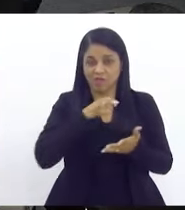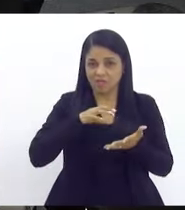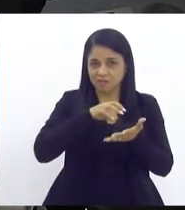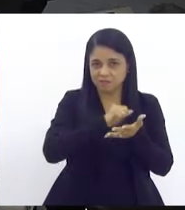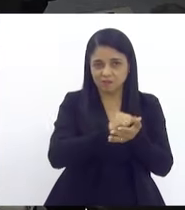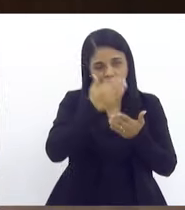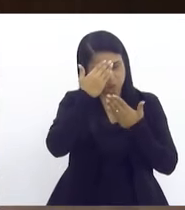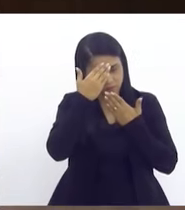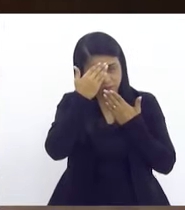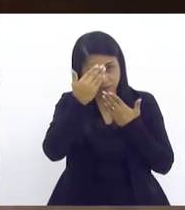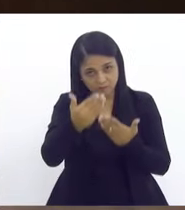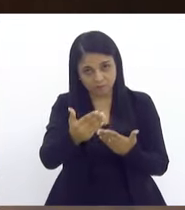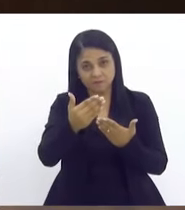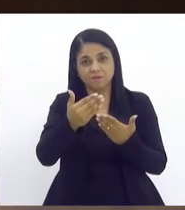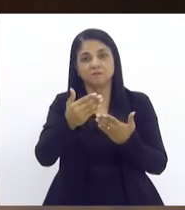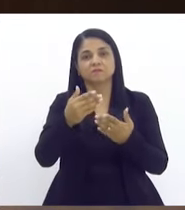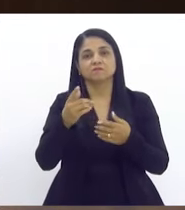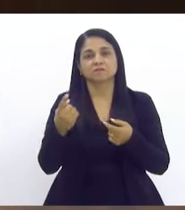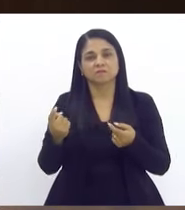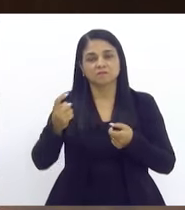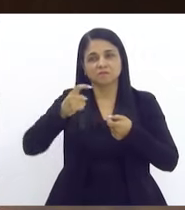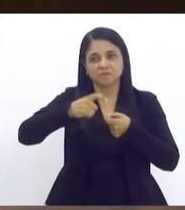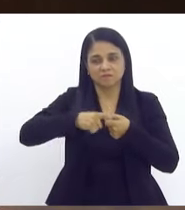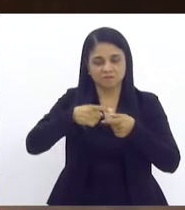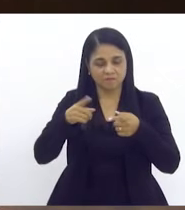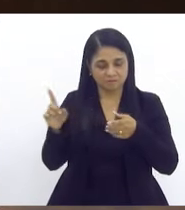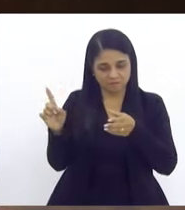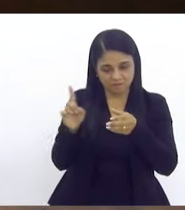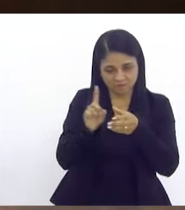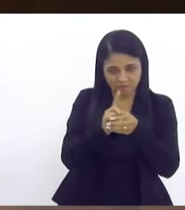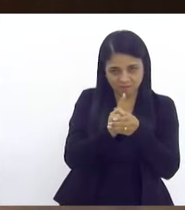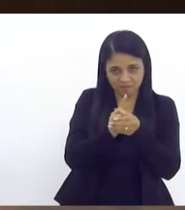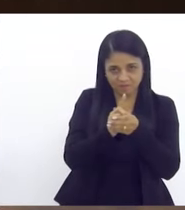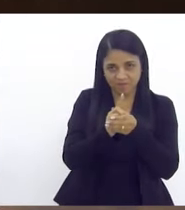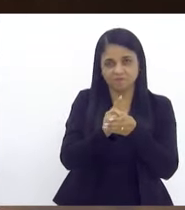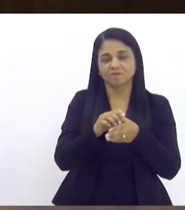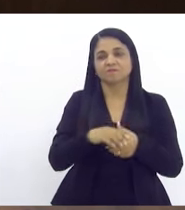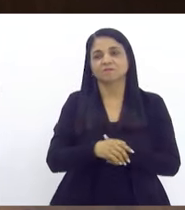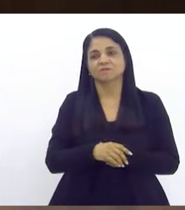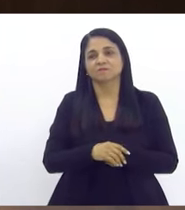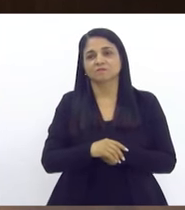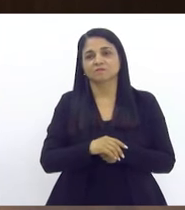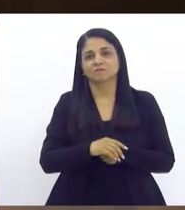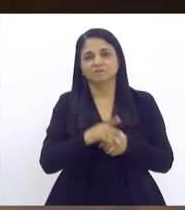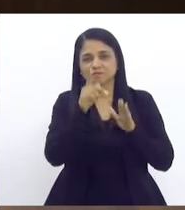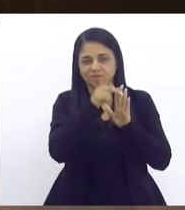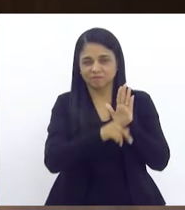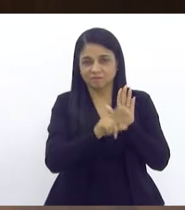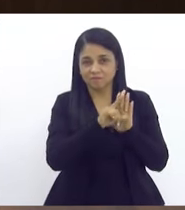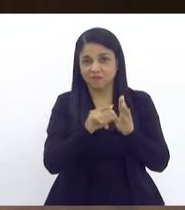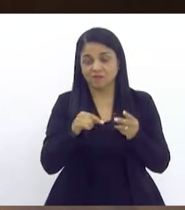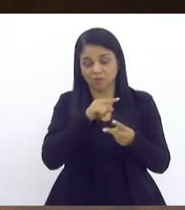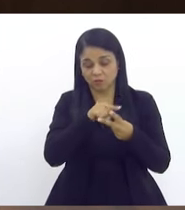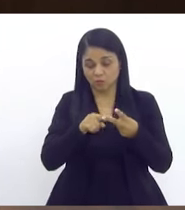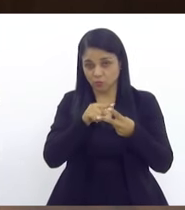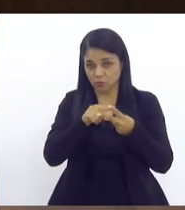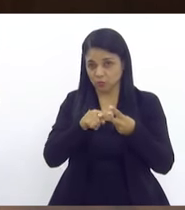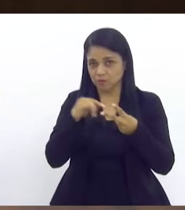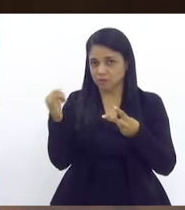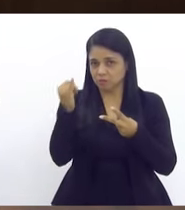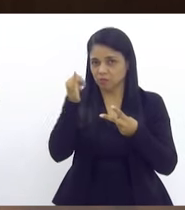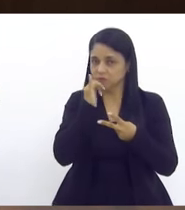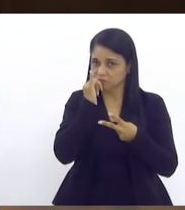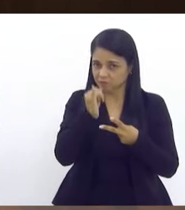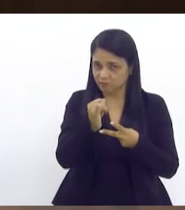meu agradecimento pela concessão da coautoria. E eu quero fazer rapidamente duas ponderações. A primeira,